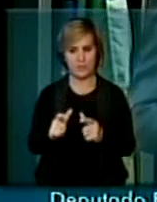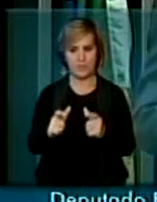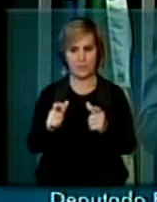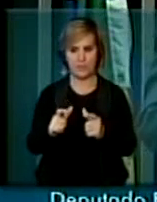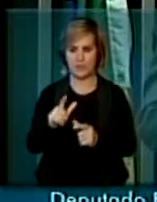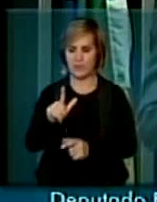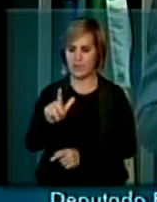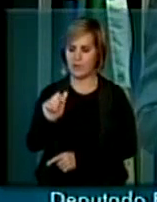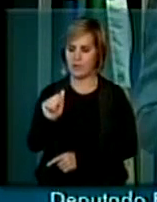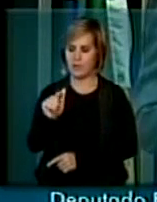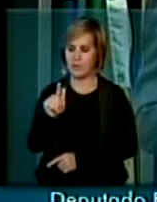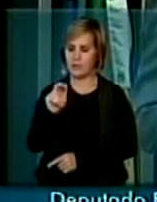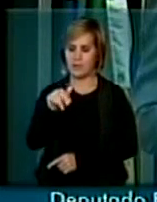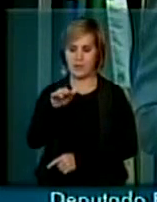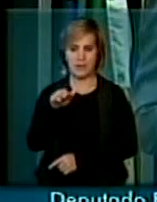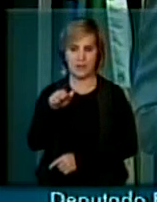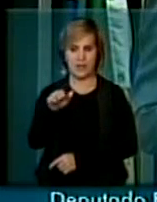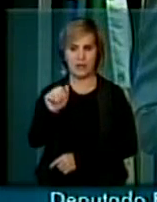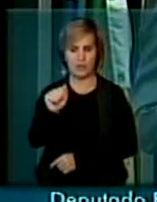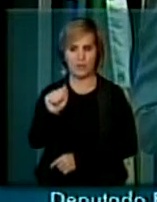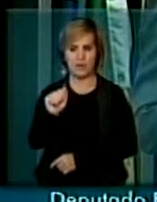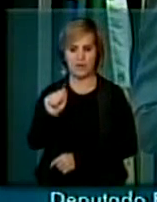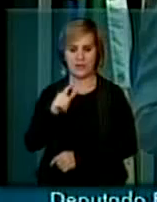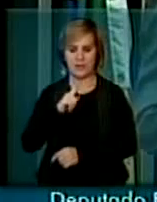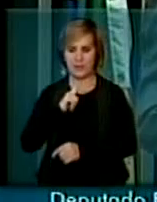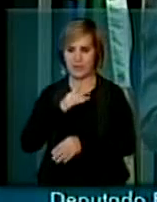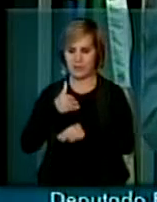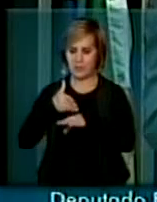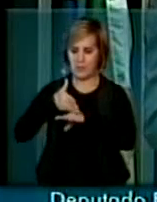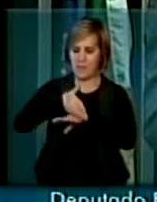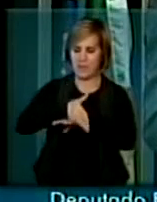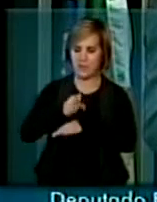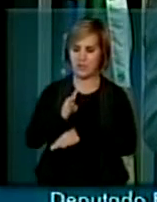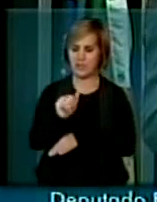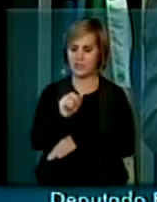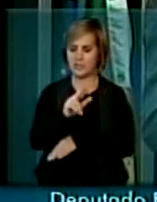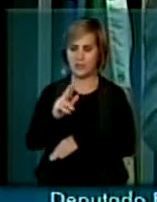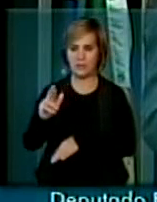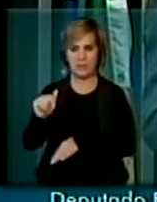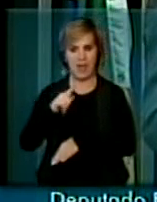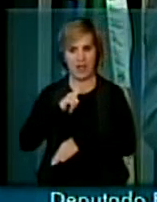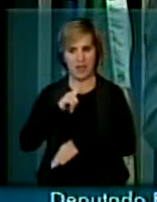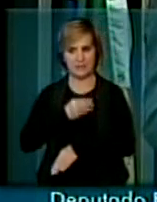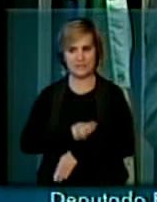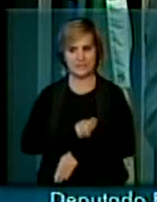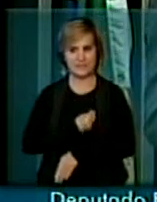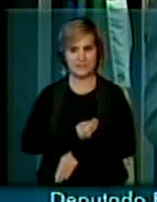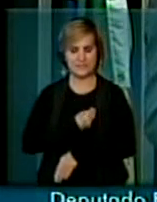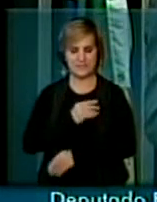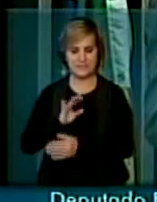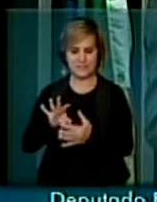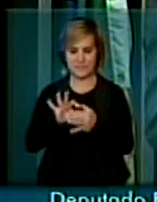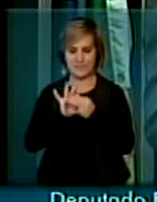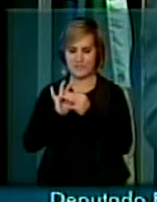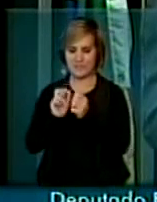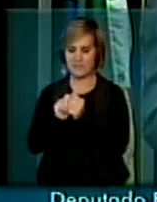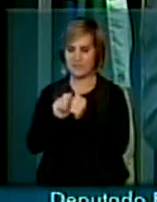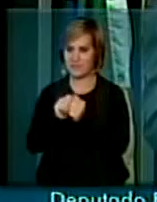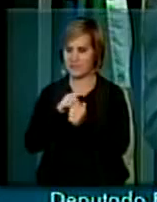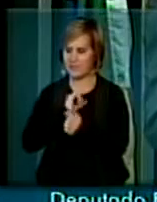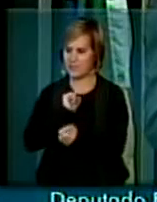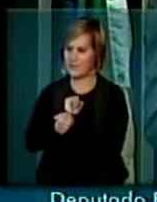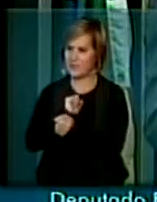de Laguna, no município de Laguna, na passagem da Barra, onde estive presente essa ligação assáltica, que é